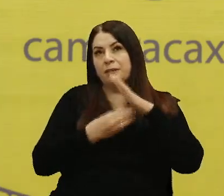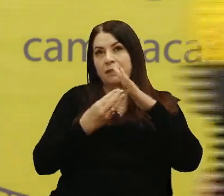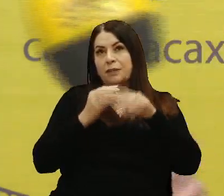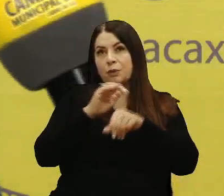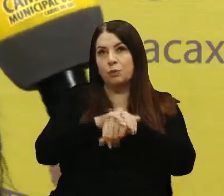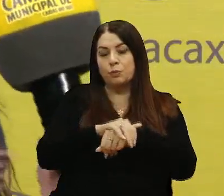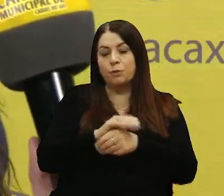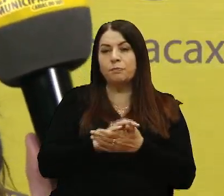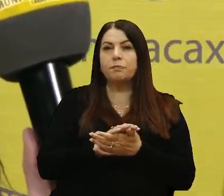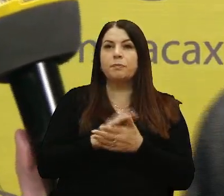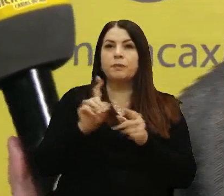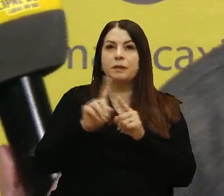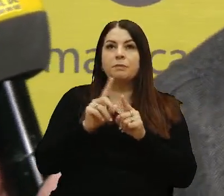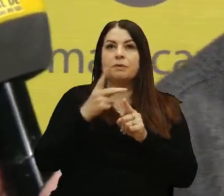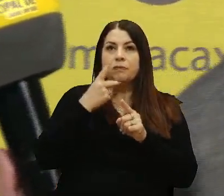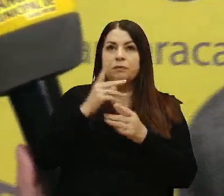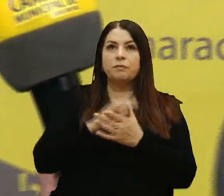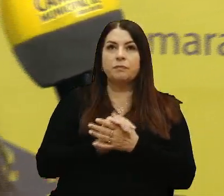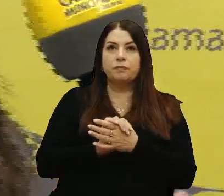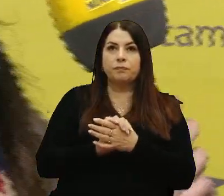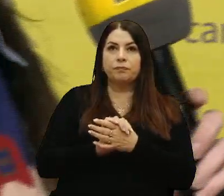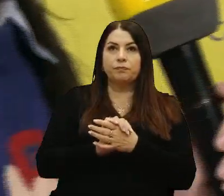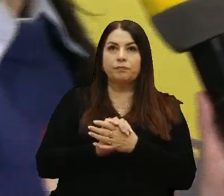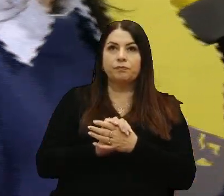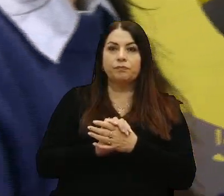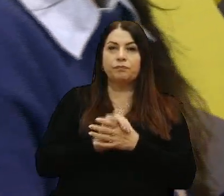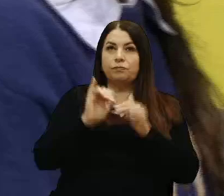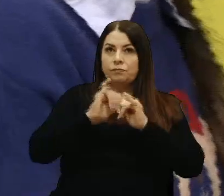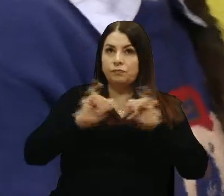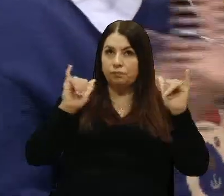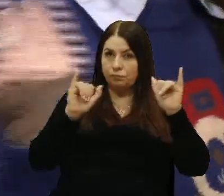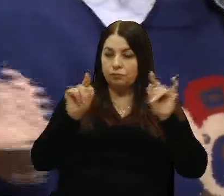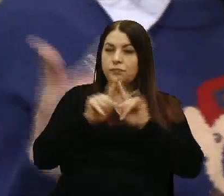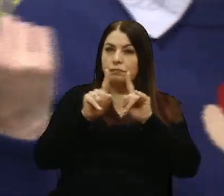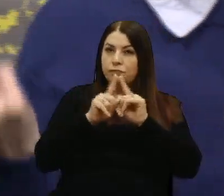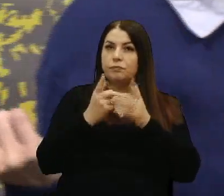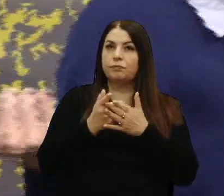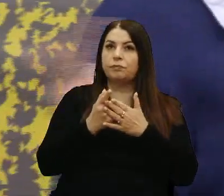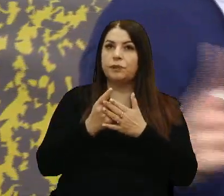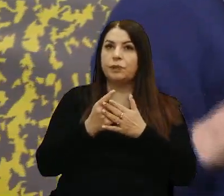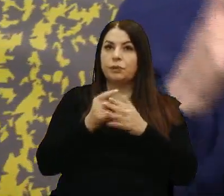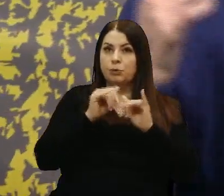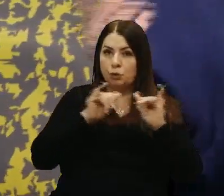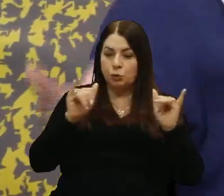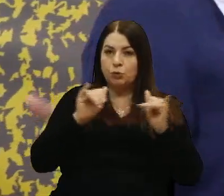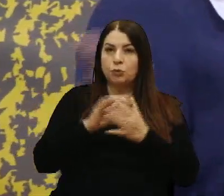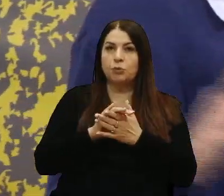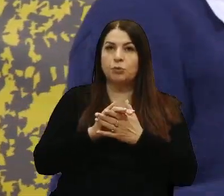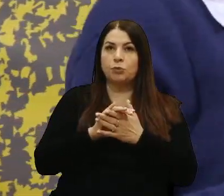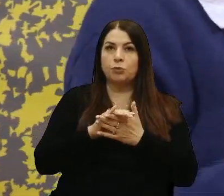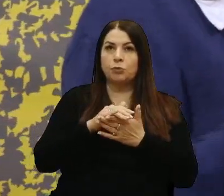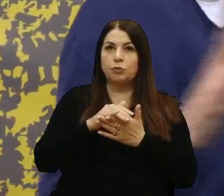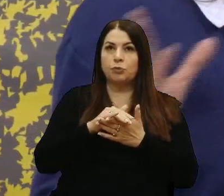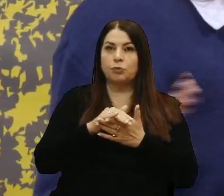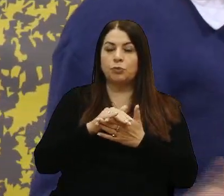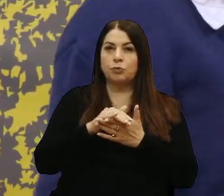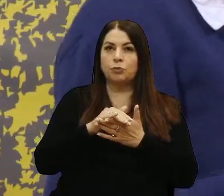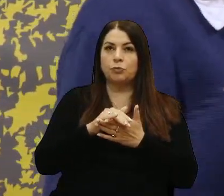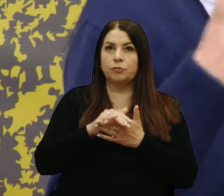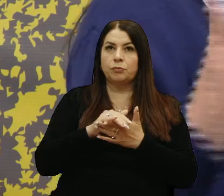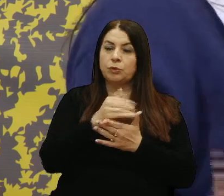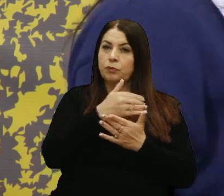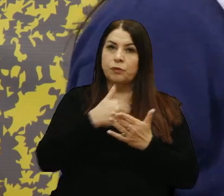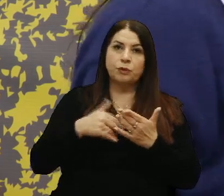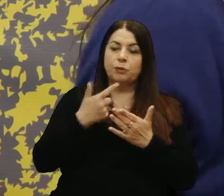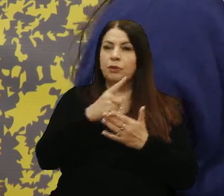culpa. Inclusive, o senhor trouxe as informações ali sobre esse anúncio, né, que o governo disse de